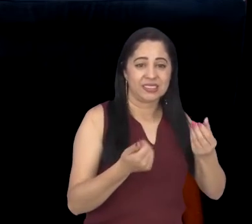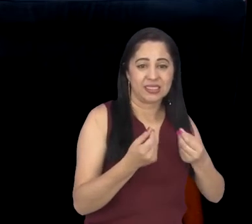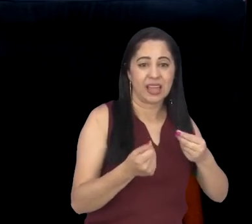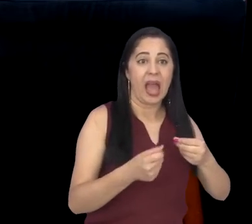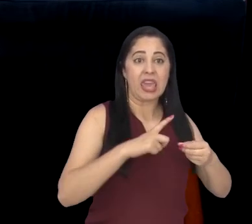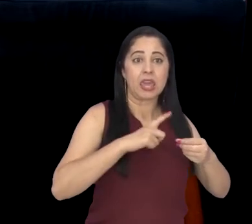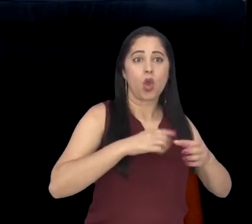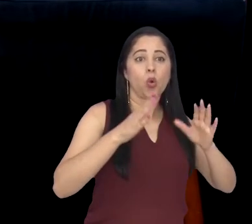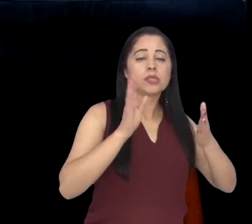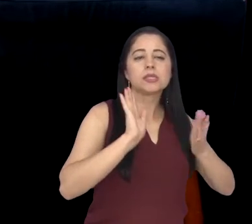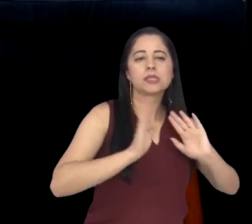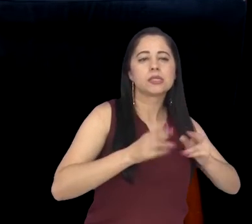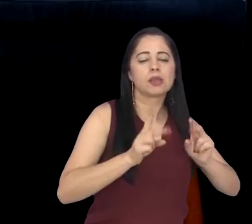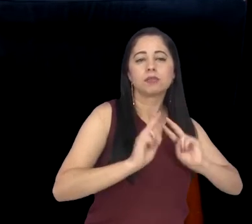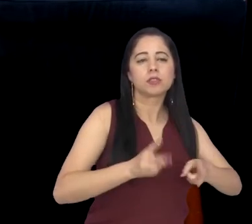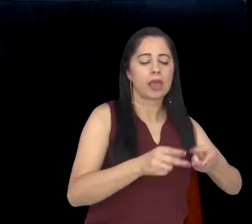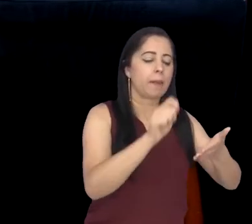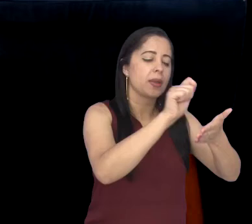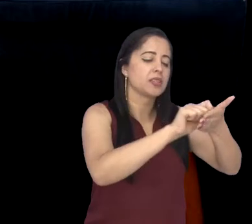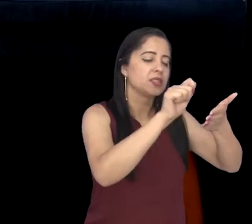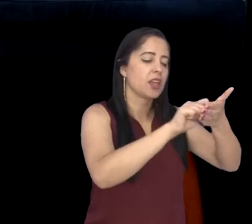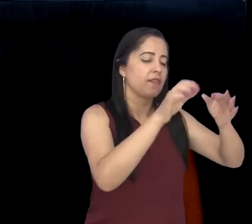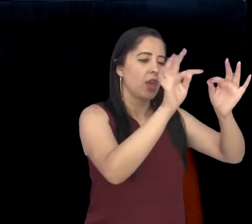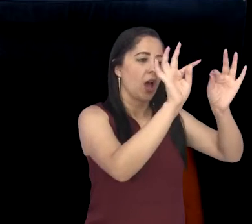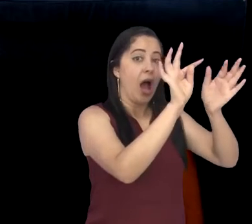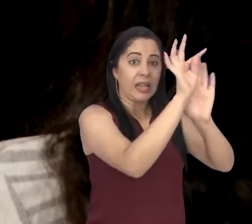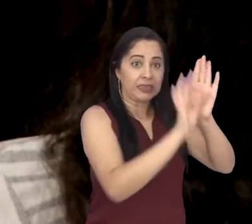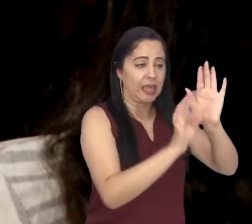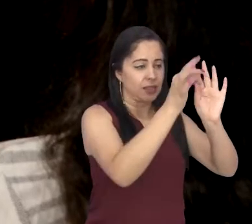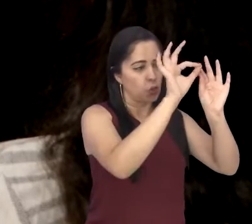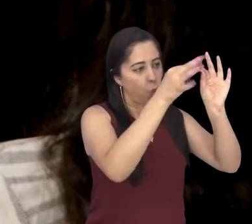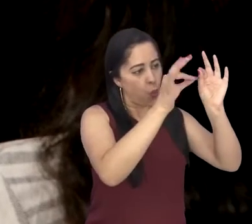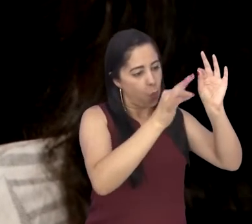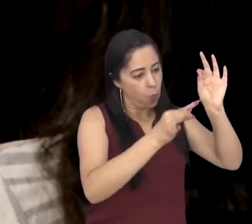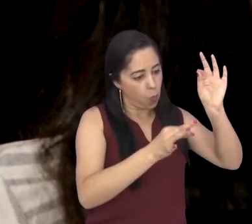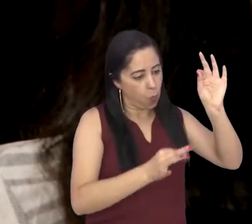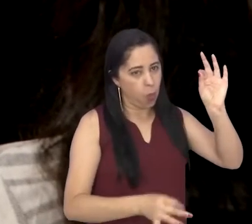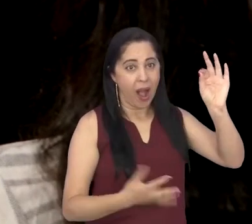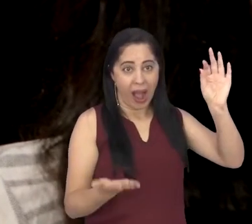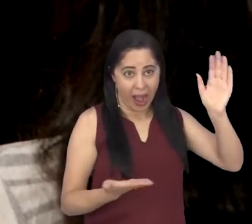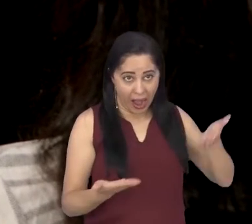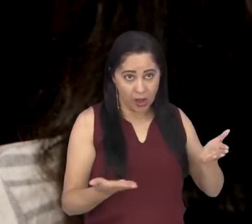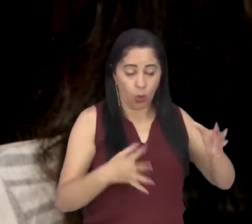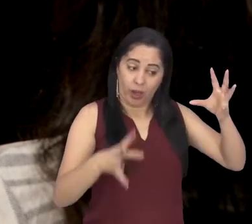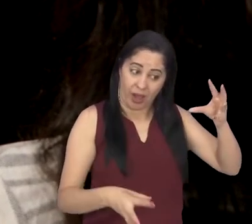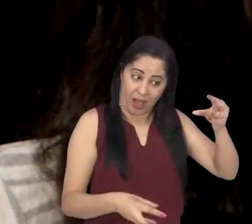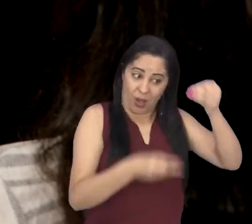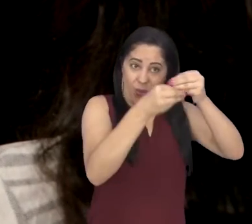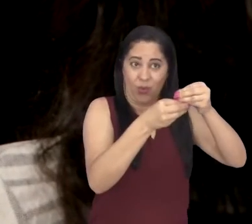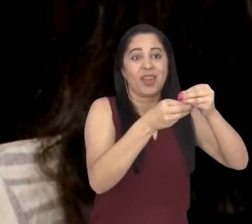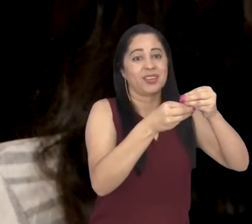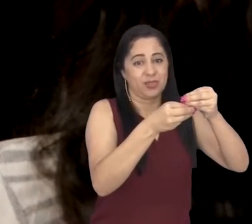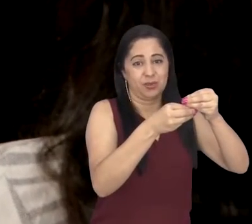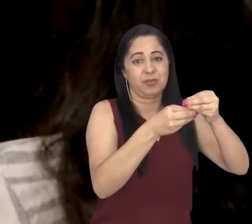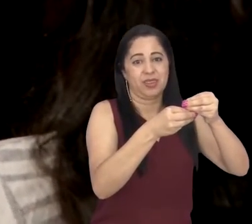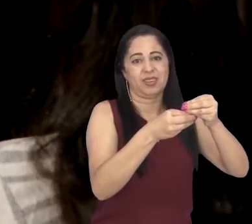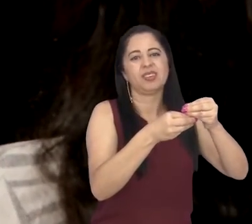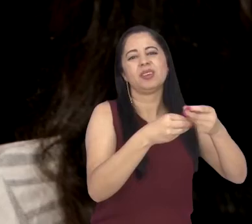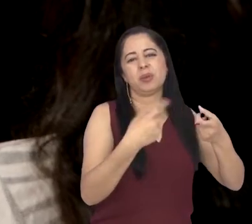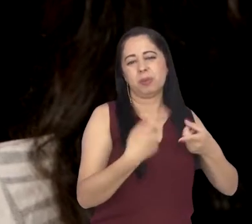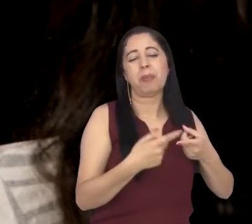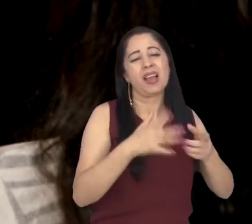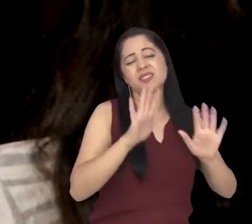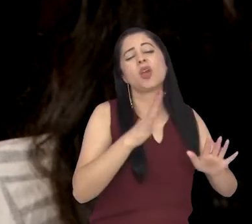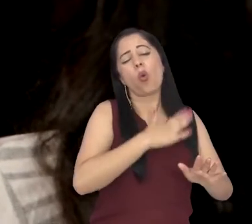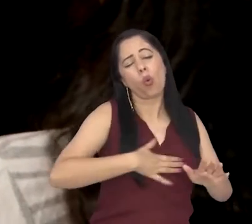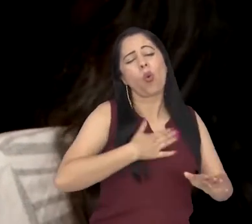quando faz um livro grande. Hoje eu não escrevo mais tão catatal assim, mas para não perder a mão, né? Porque eu gosto muito